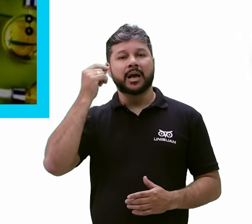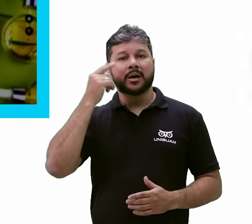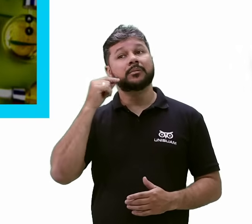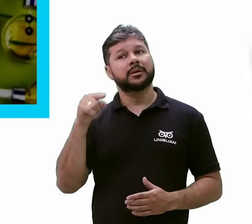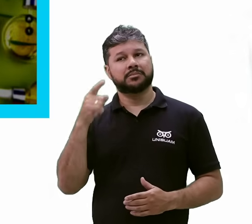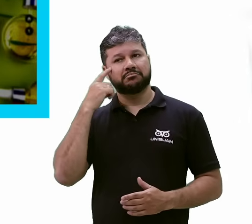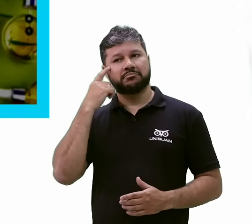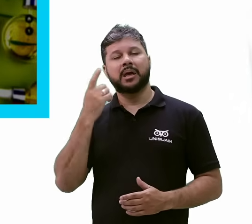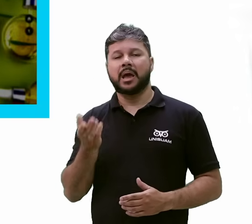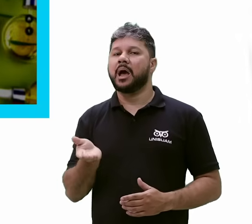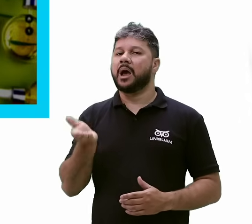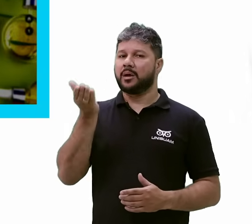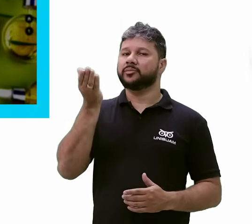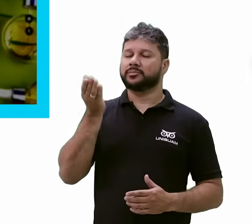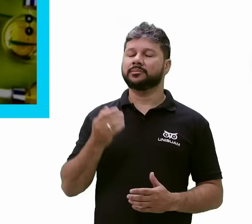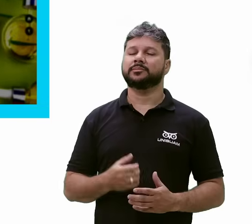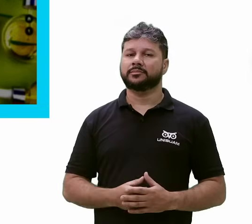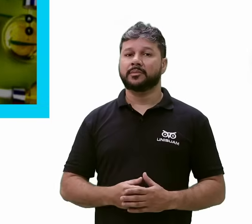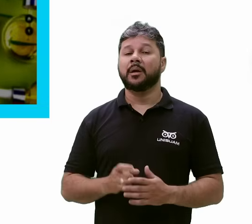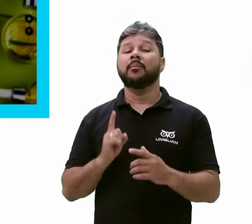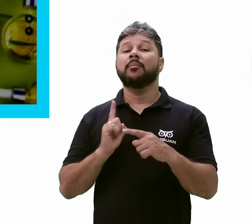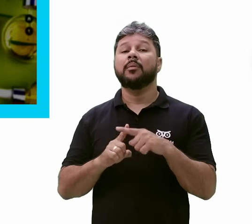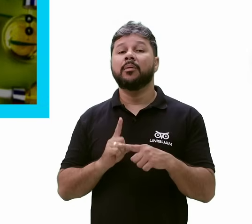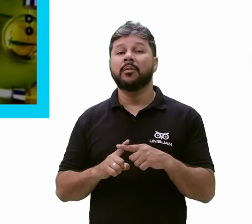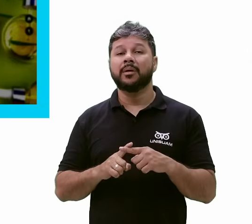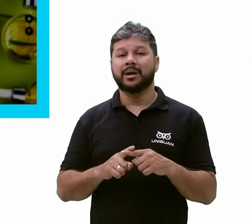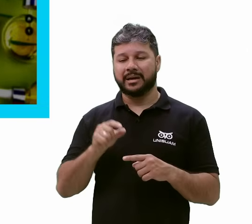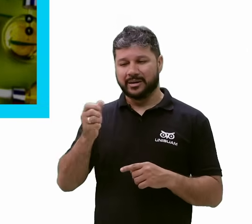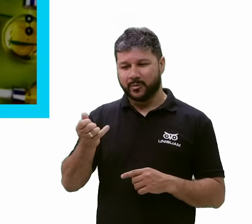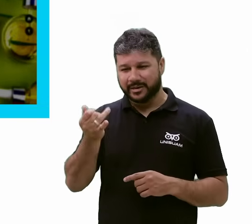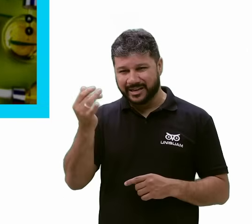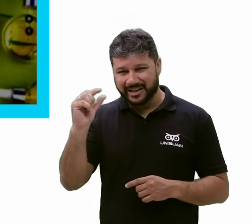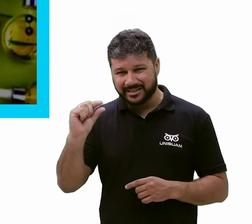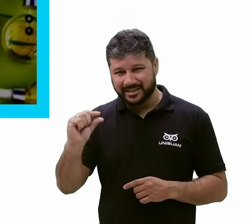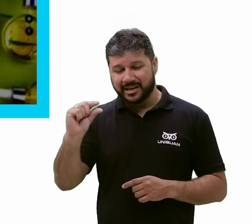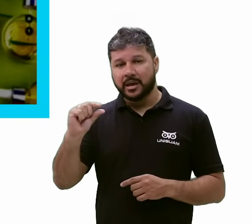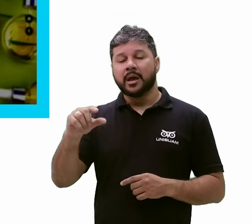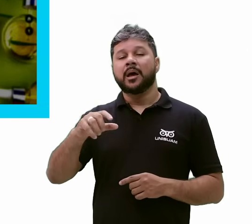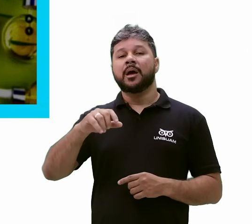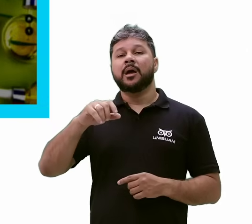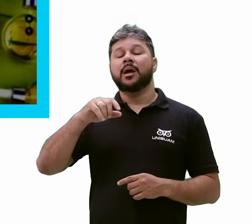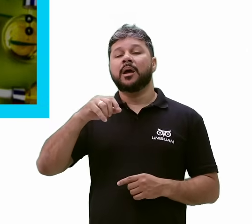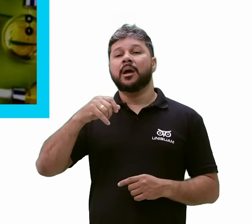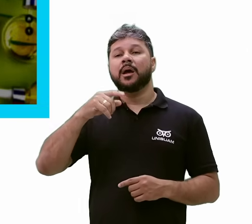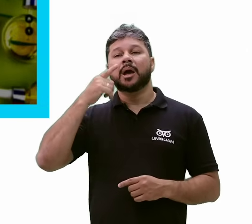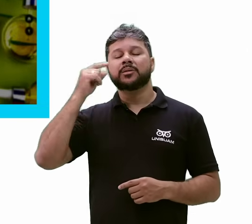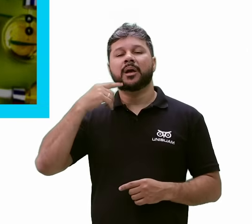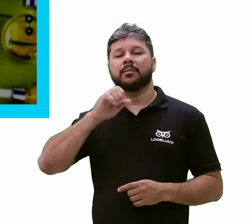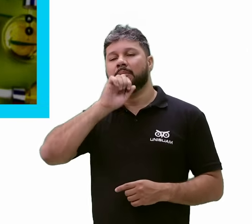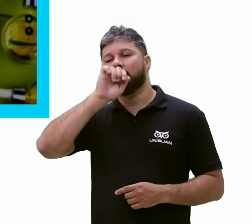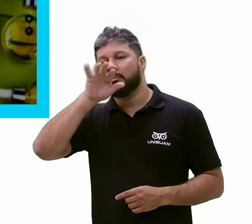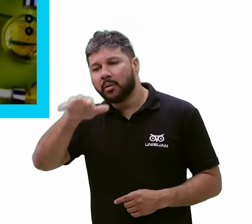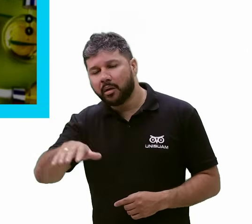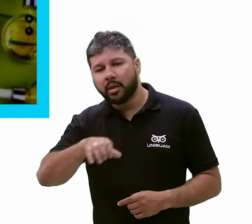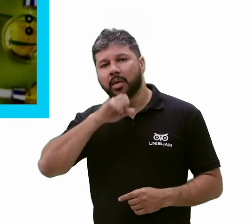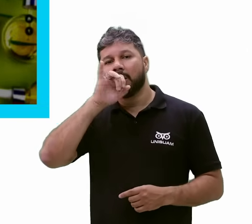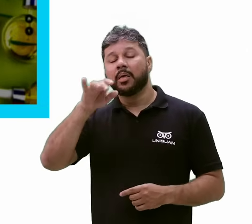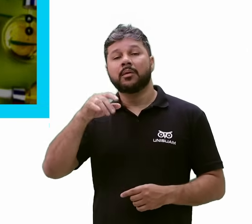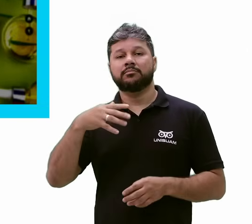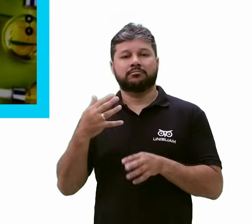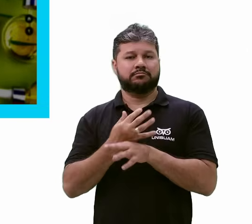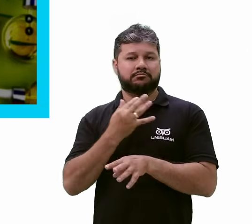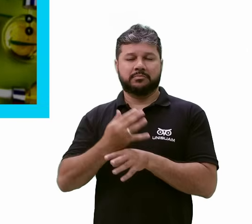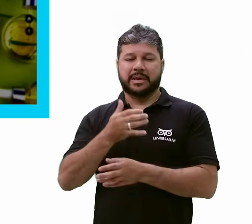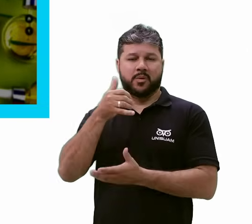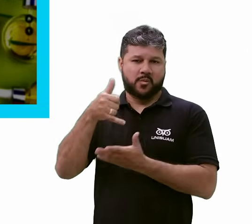gato, que foi até uma dose bem alta, tá? Porque nessa dose aqui, os gatos já estavam vomitando e não